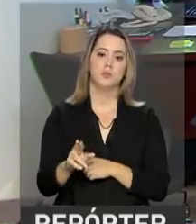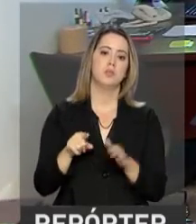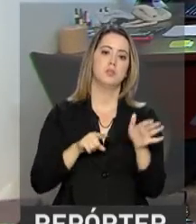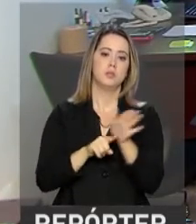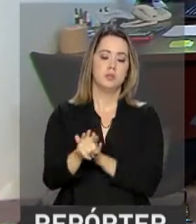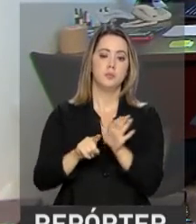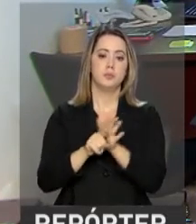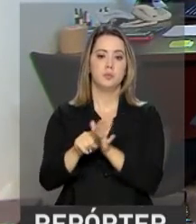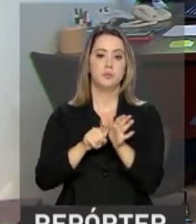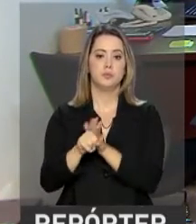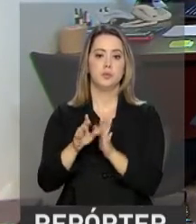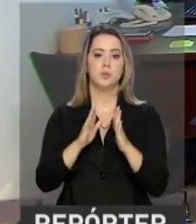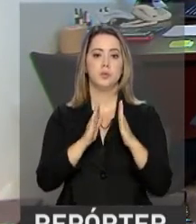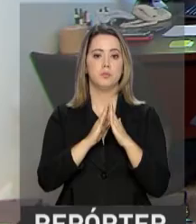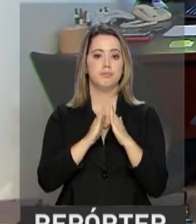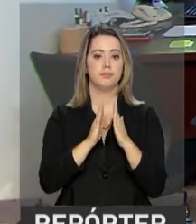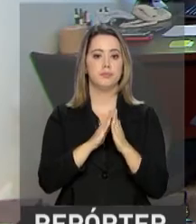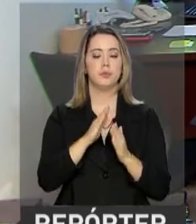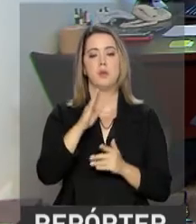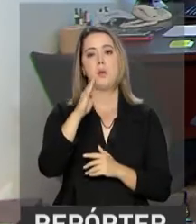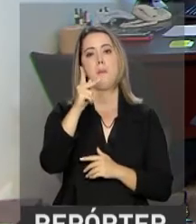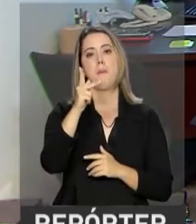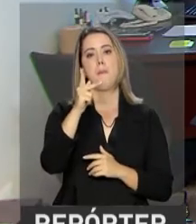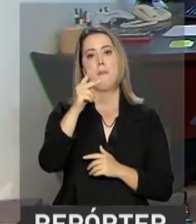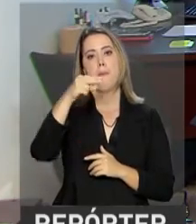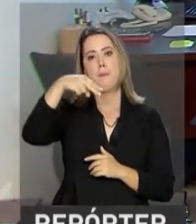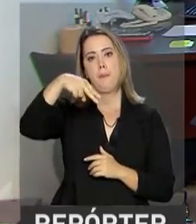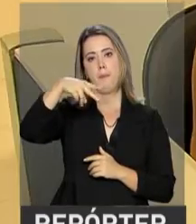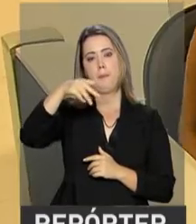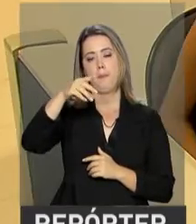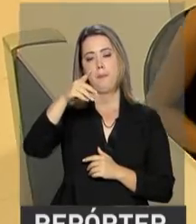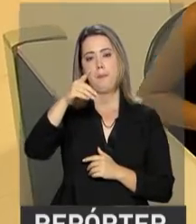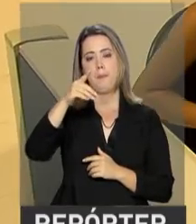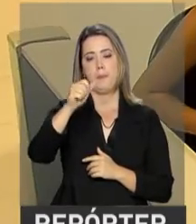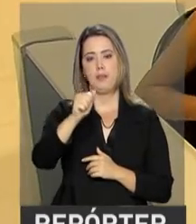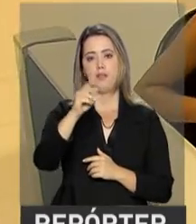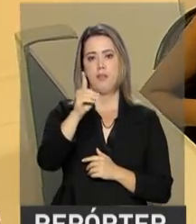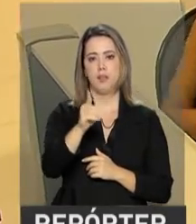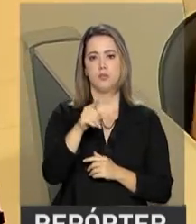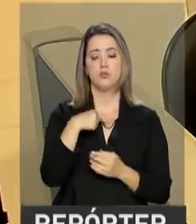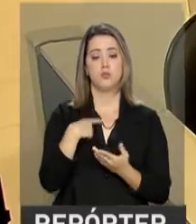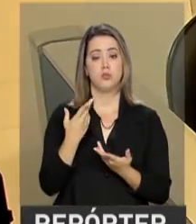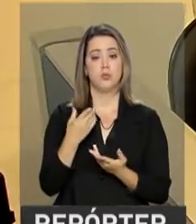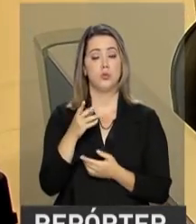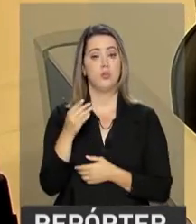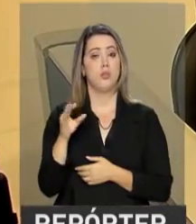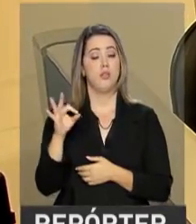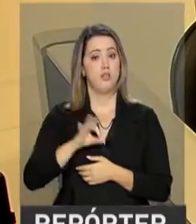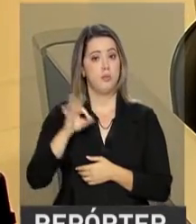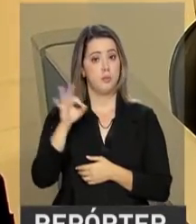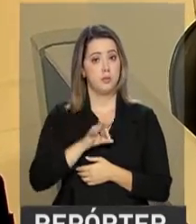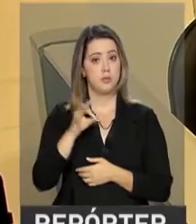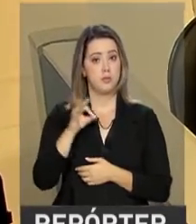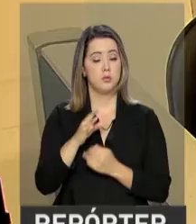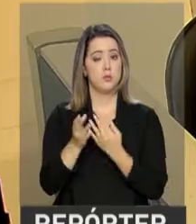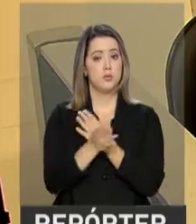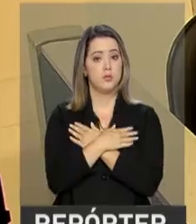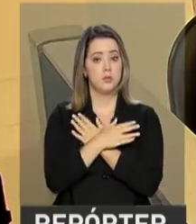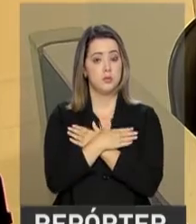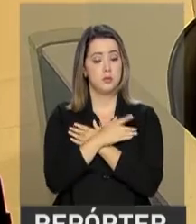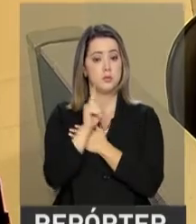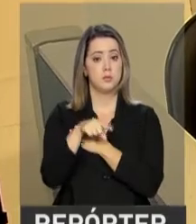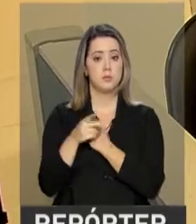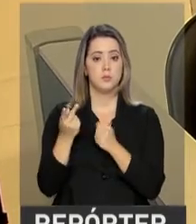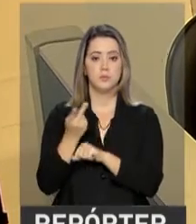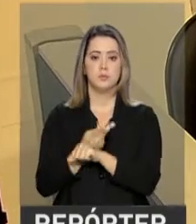por amostra de domicílios a pnad contínua do ibge a taxa de desocupação que é o número de desempregados